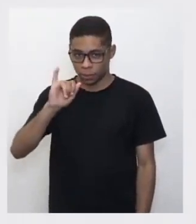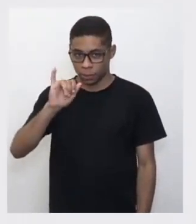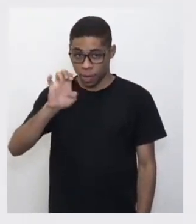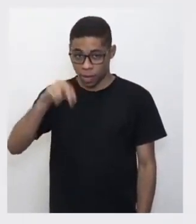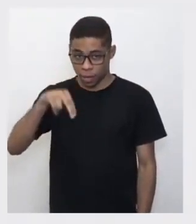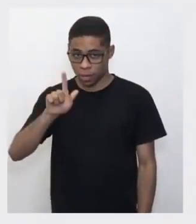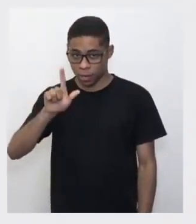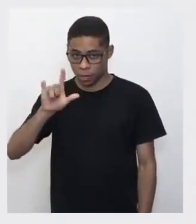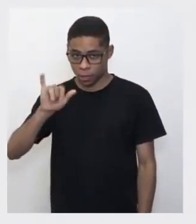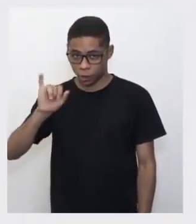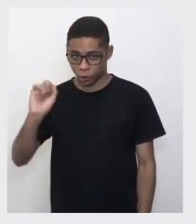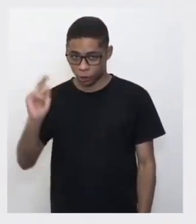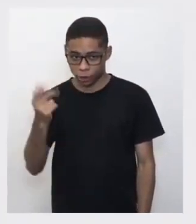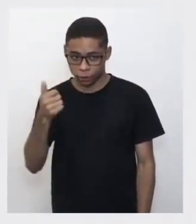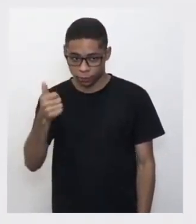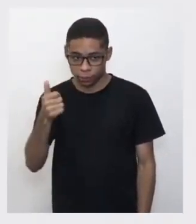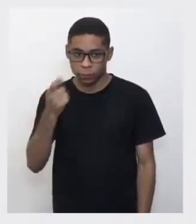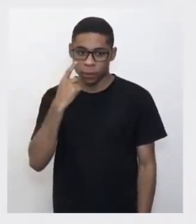fica you,